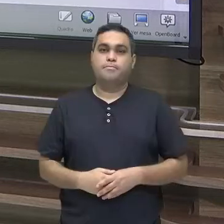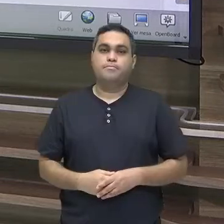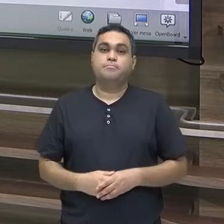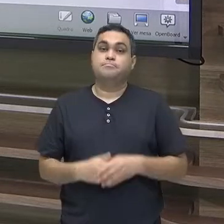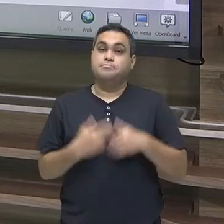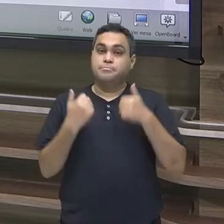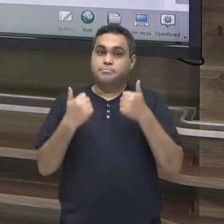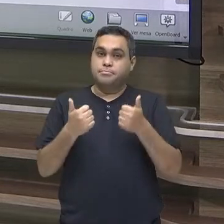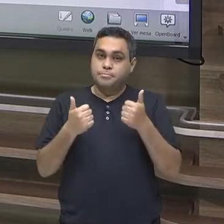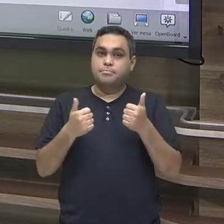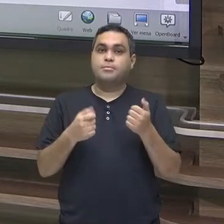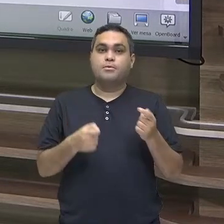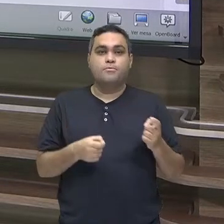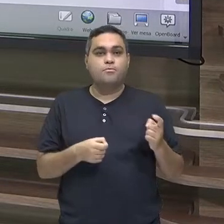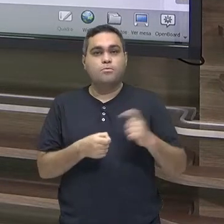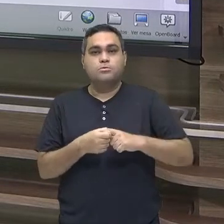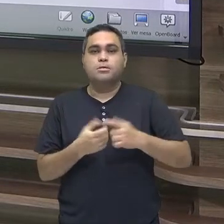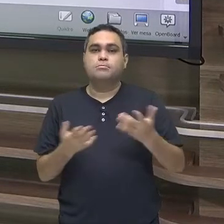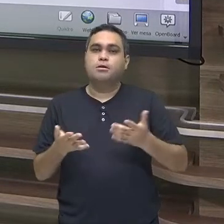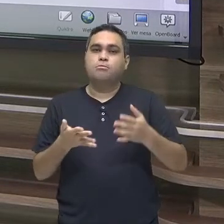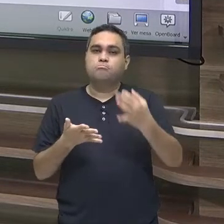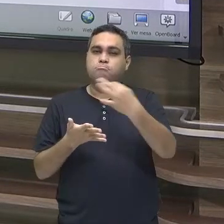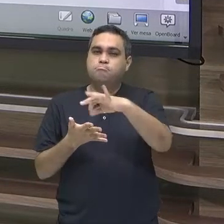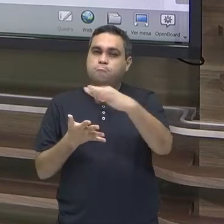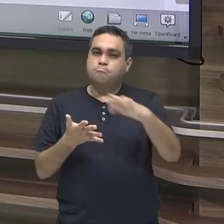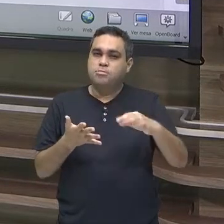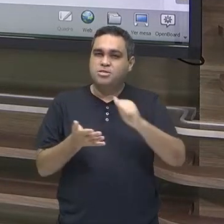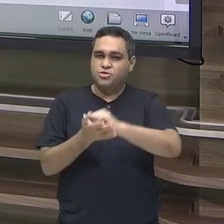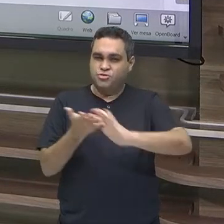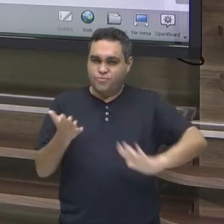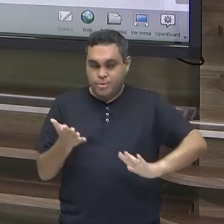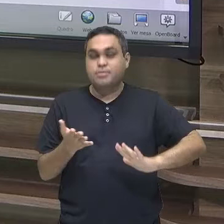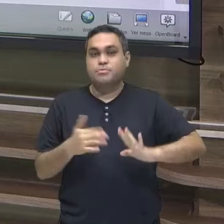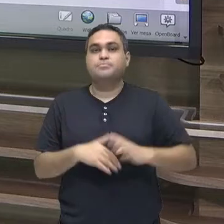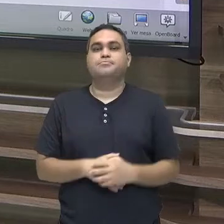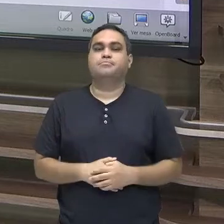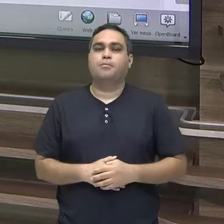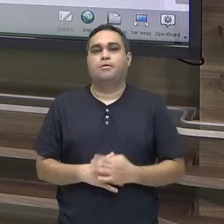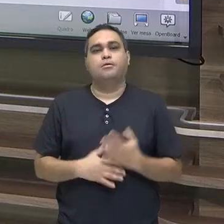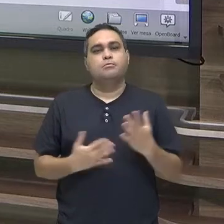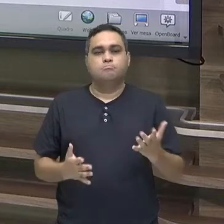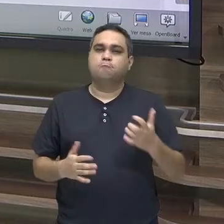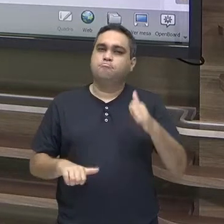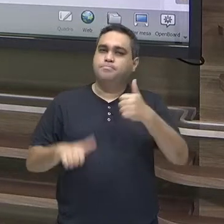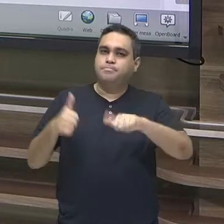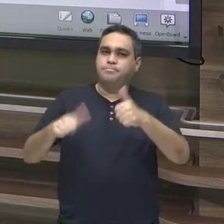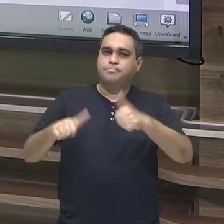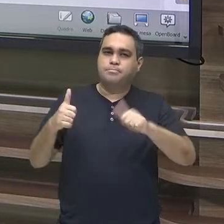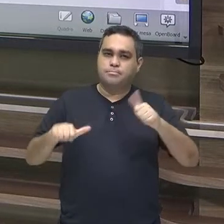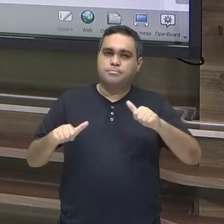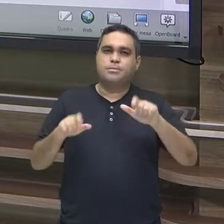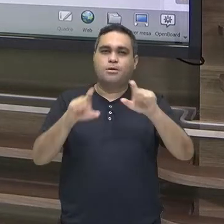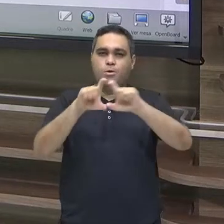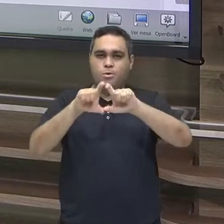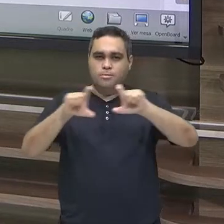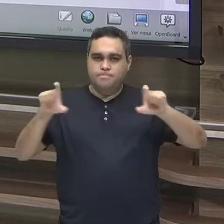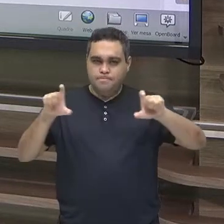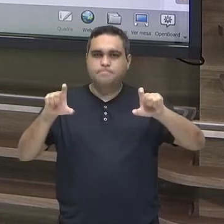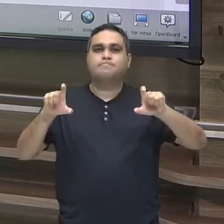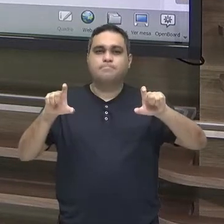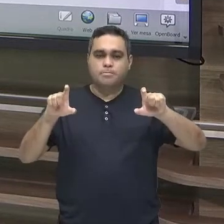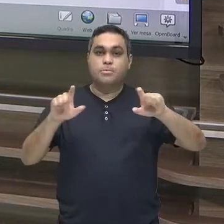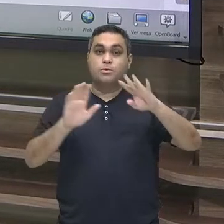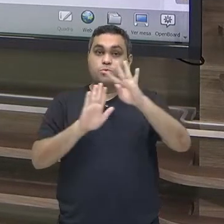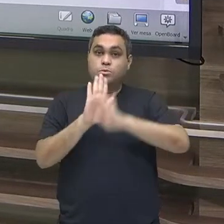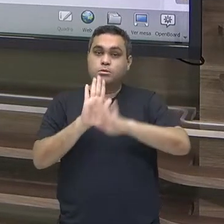Muito bem, então voltamos com vocês para fazermos aí a correção do nosso exercício. Vamos então analisar a oração, né, o texto, para